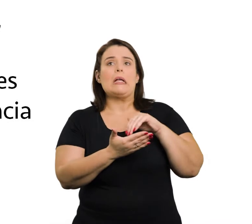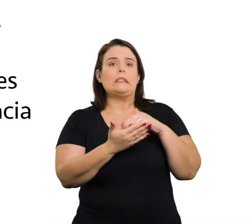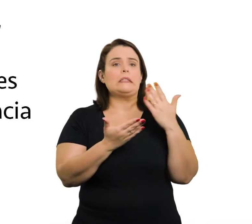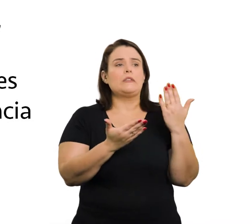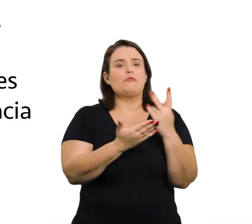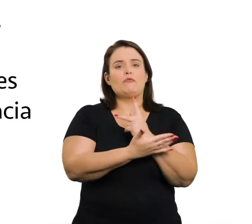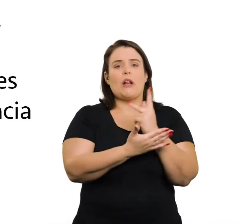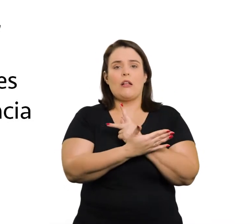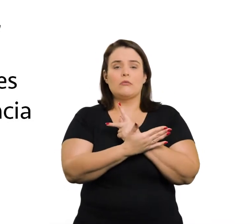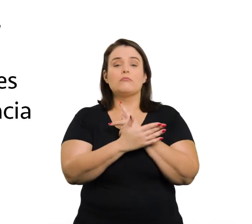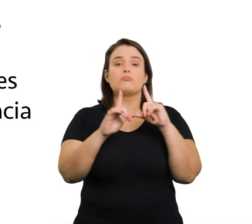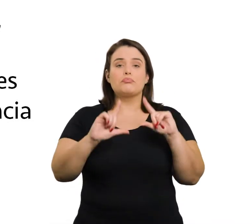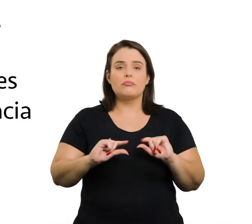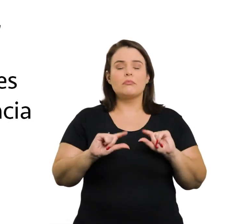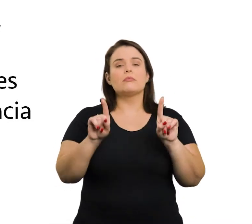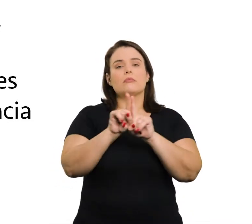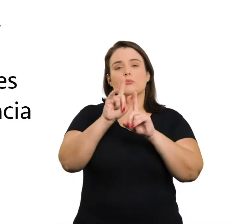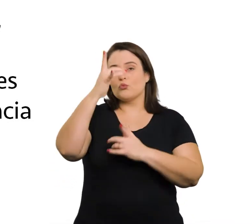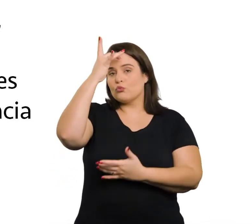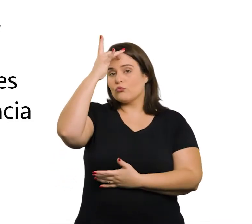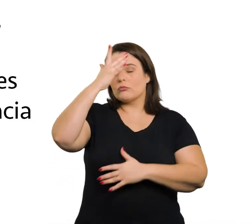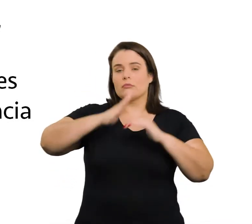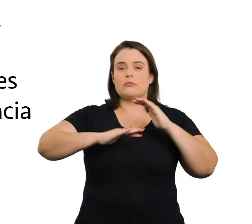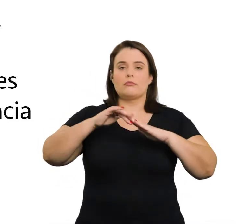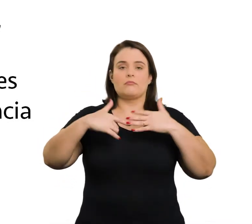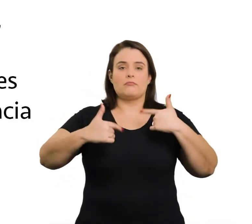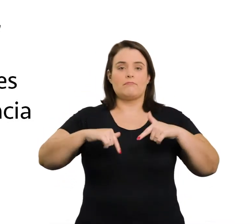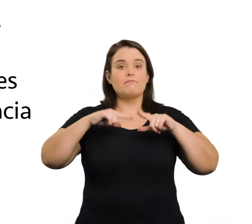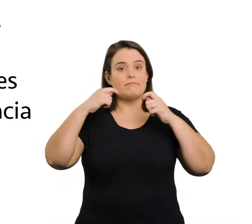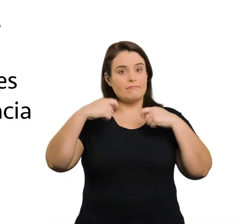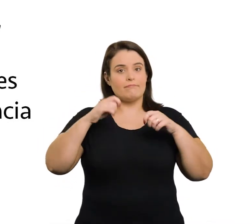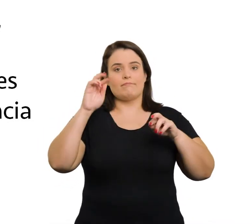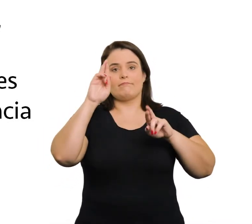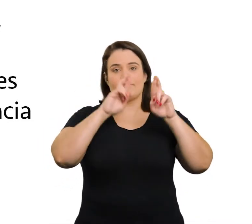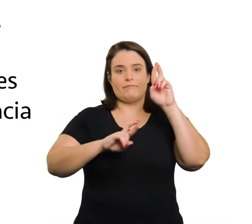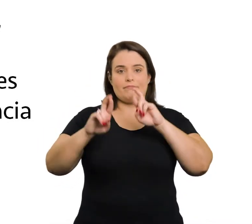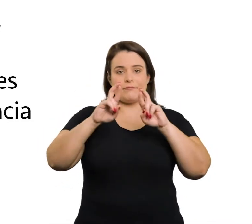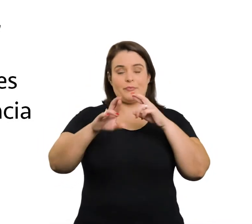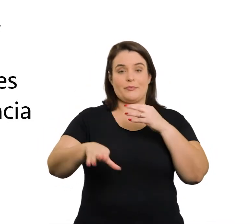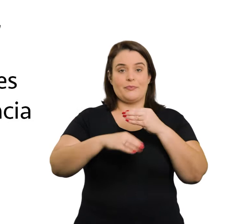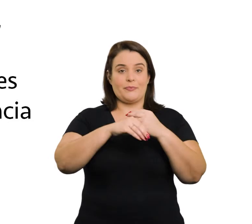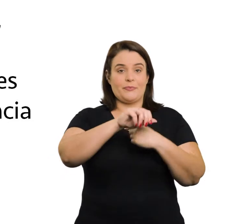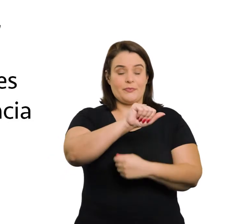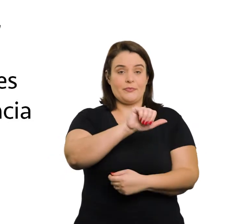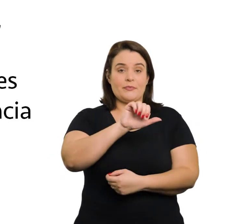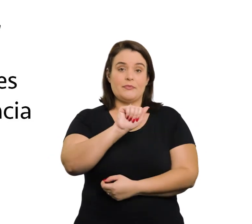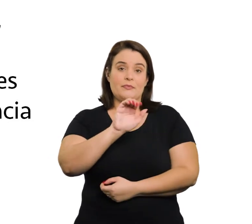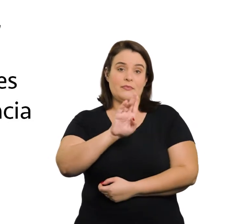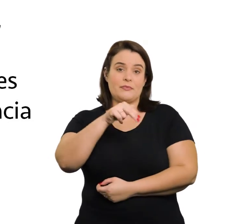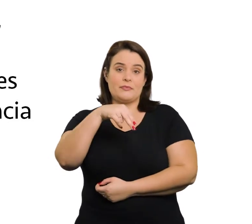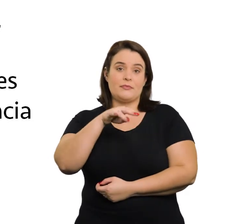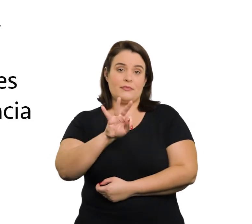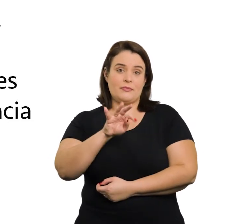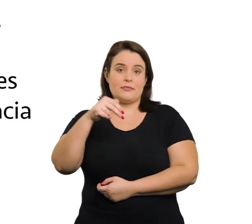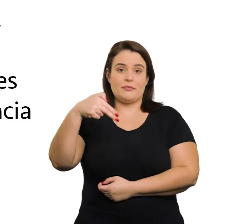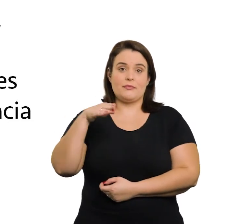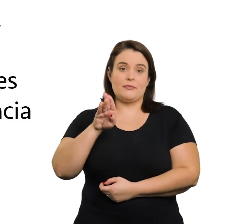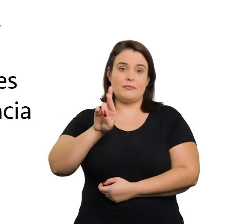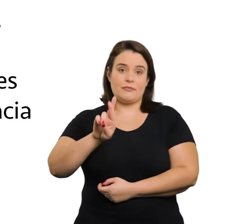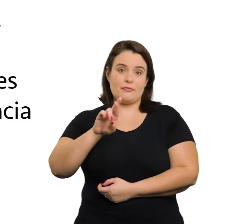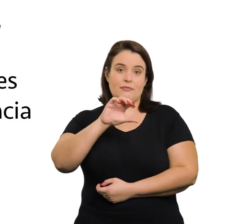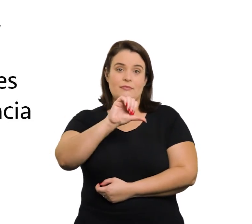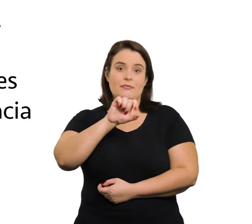falhas e evitar ações inconscientes em tarefas que requeiram vigilância. Anexo A,